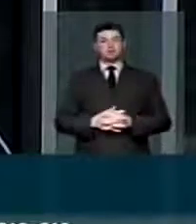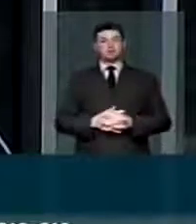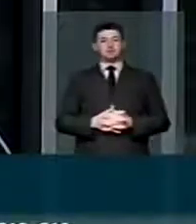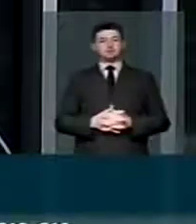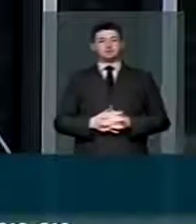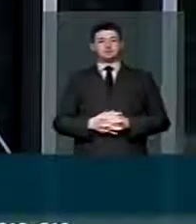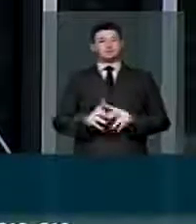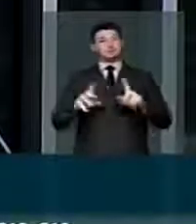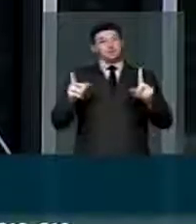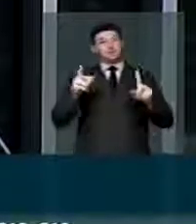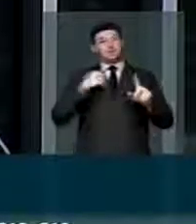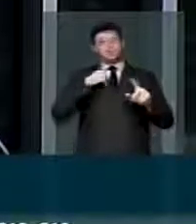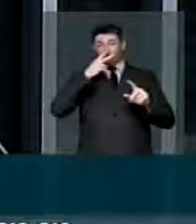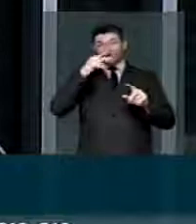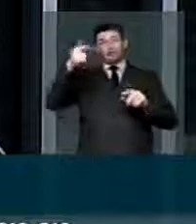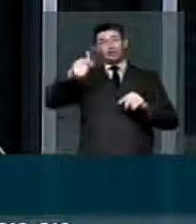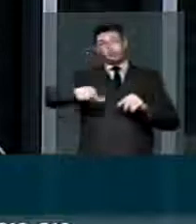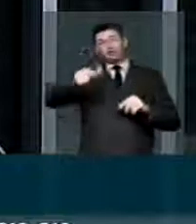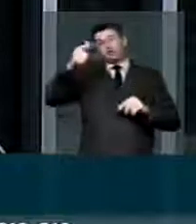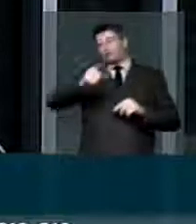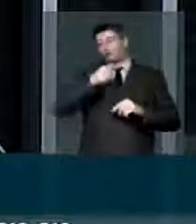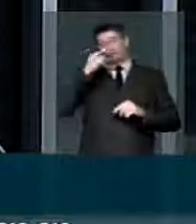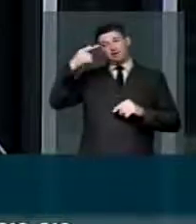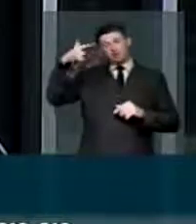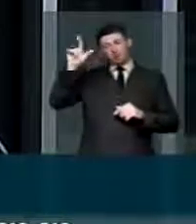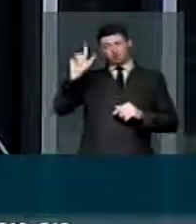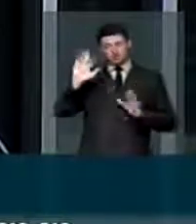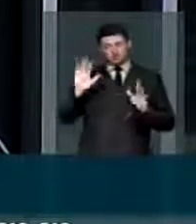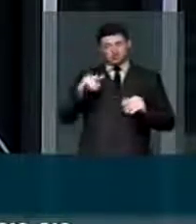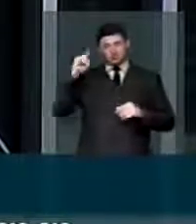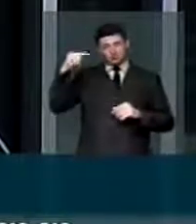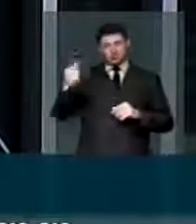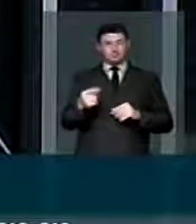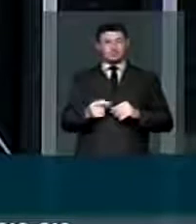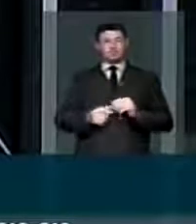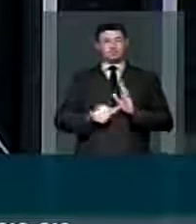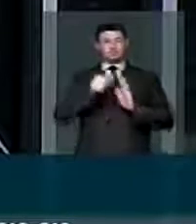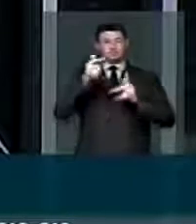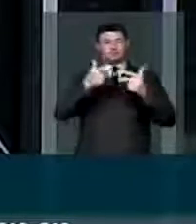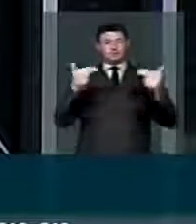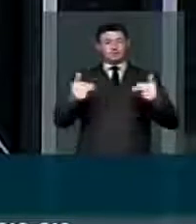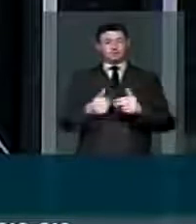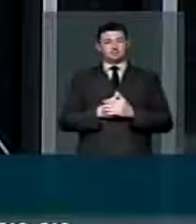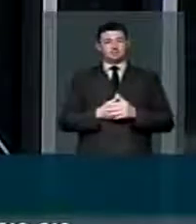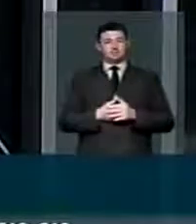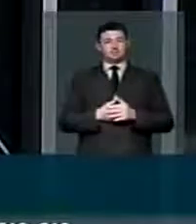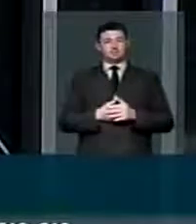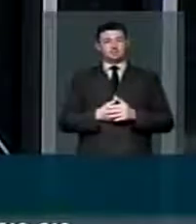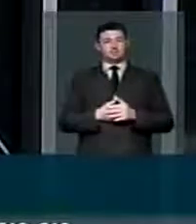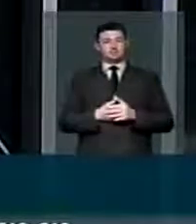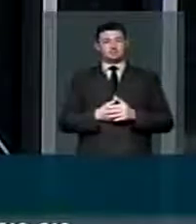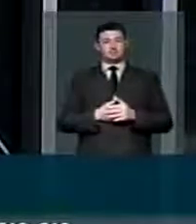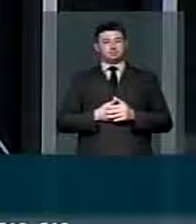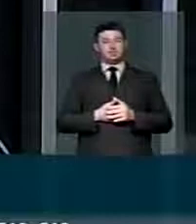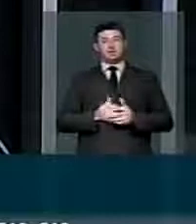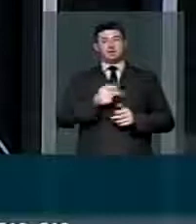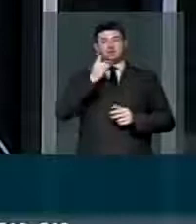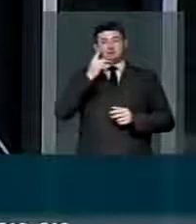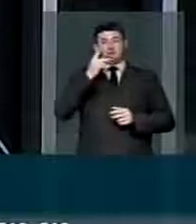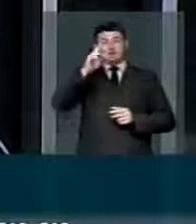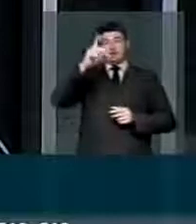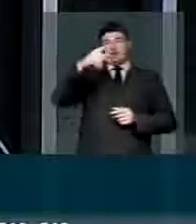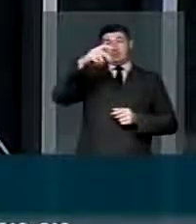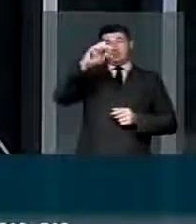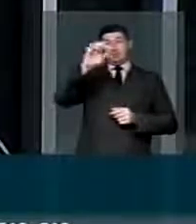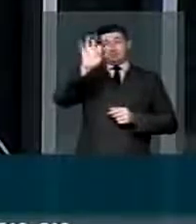creio que voltarei outras vezes. Em primeiro lugar, atribui-se à Petrobras